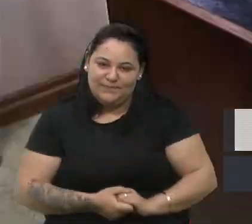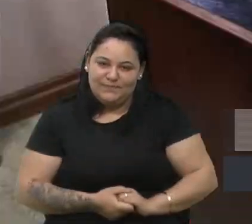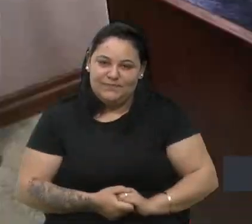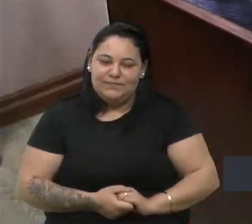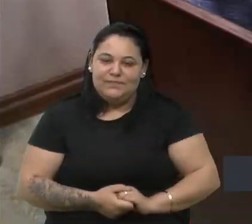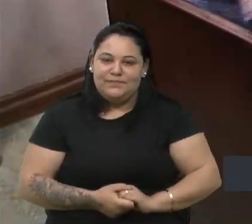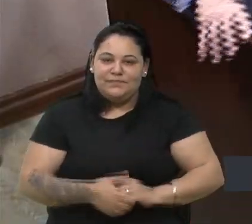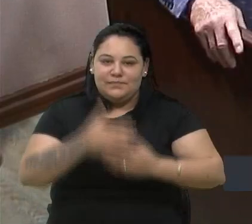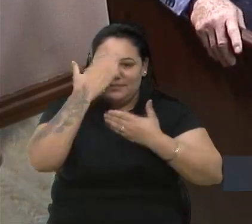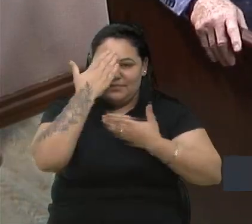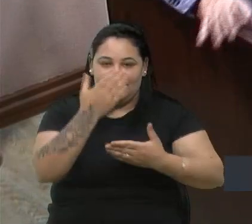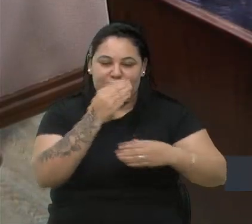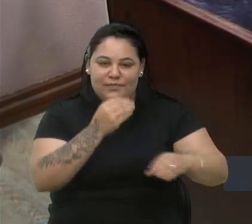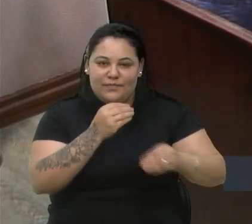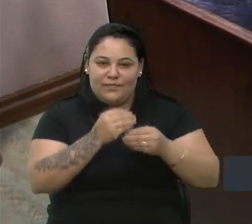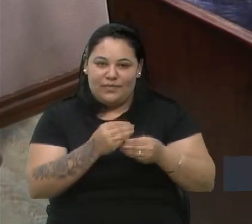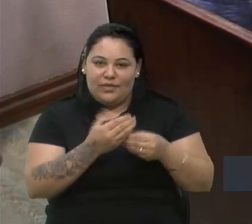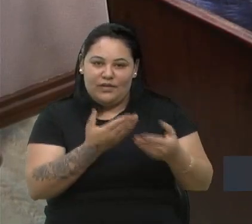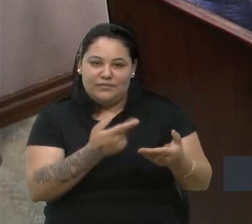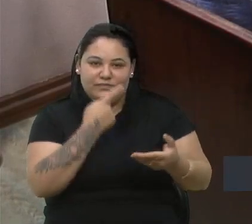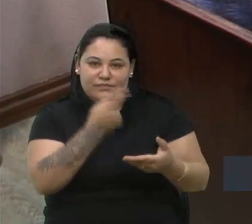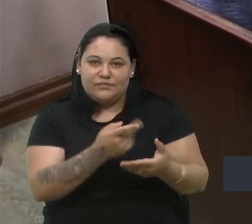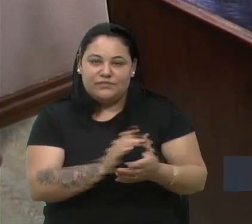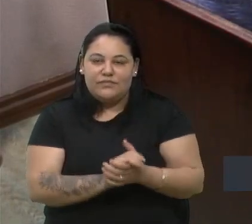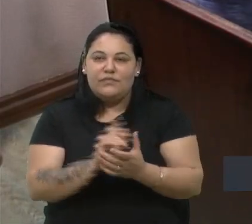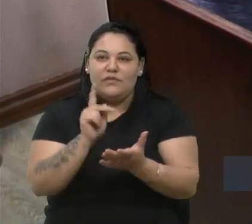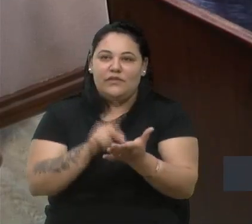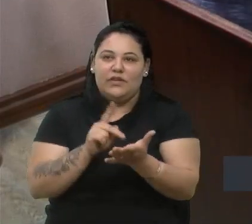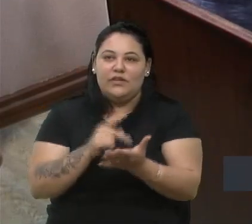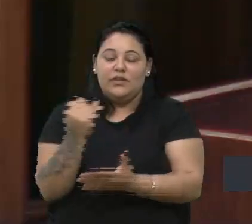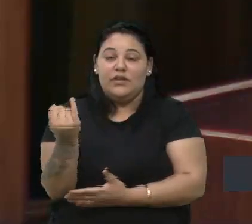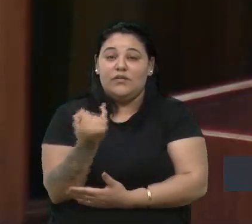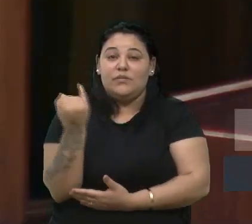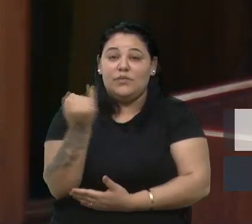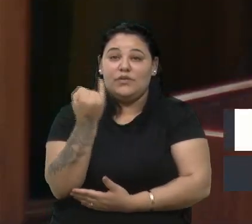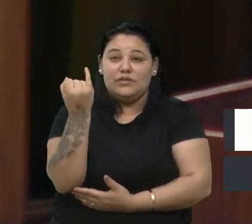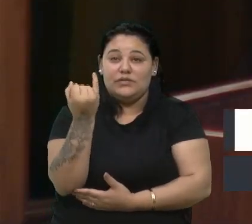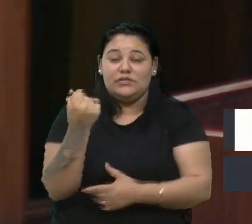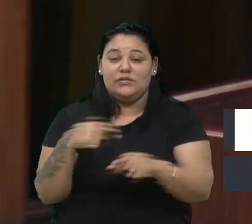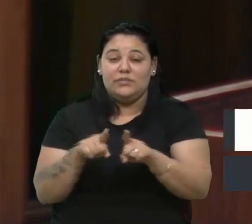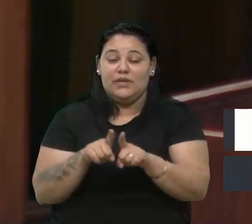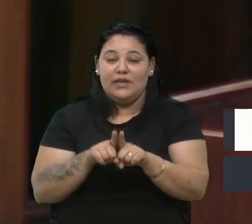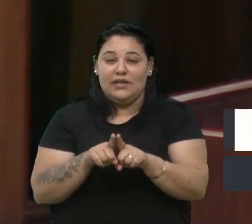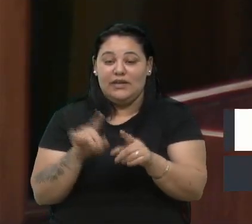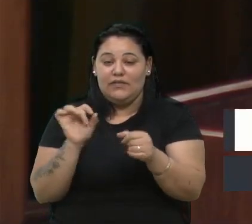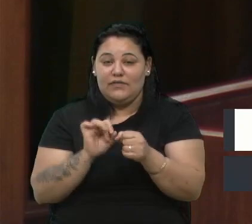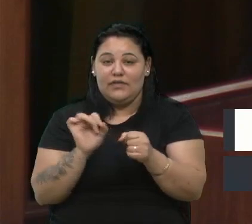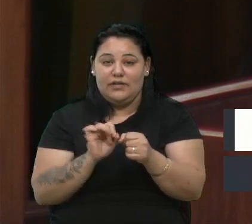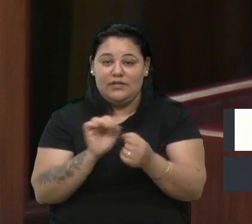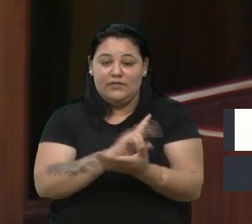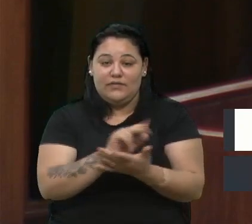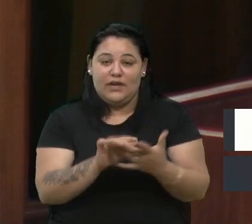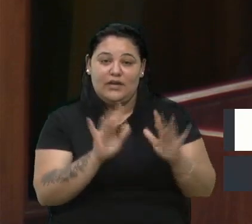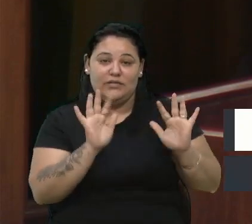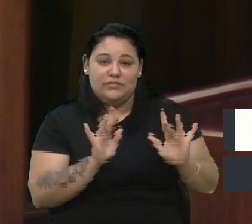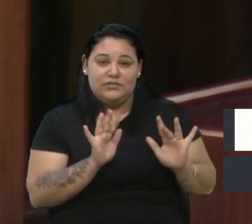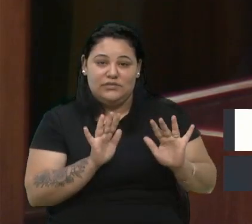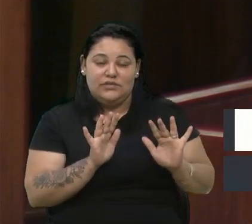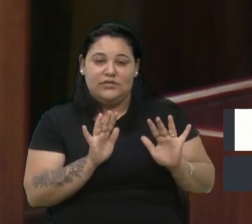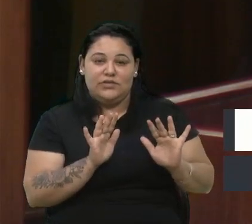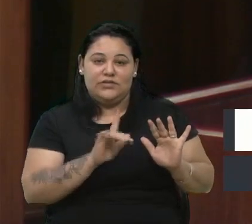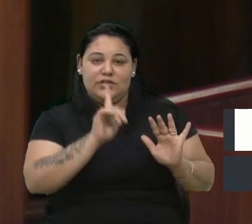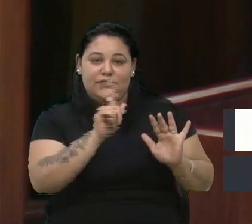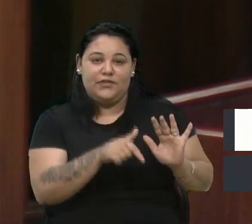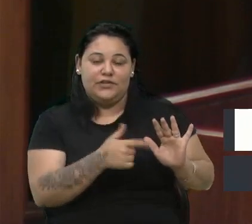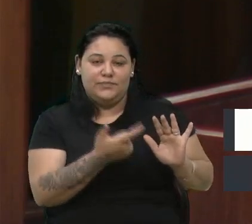contribuição, vereador Alberto. Justamente isso, a importância, e é feito em muitas mãos. A gente viu os profissionais